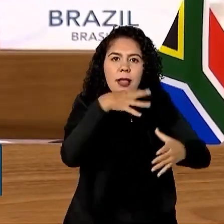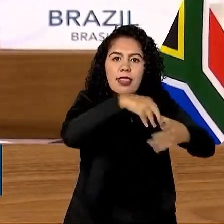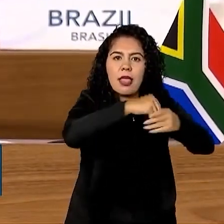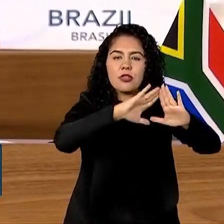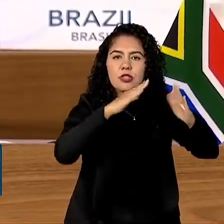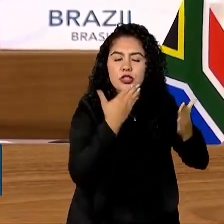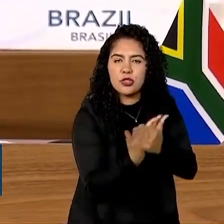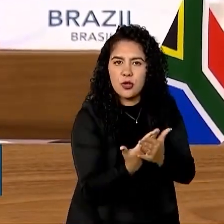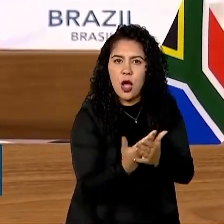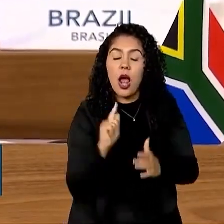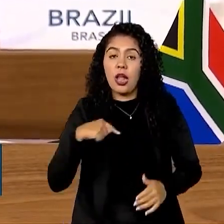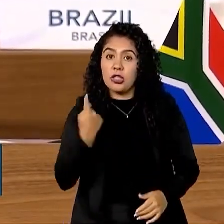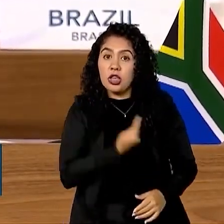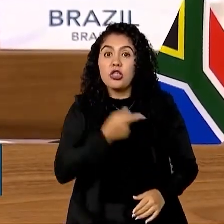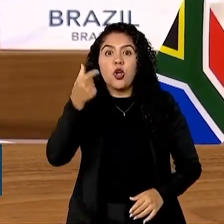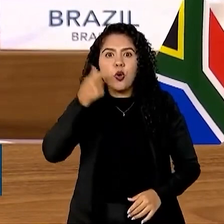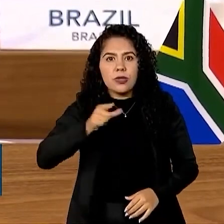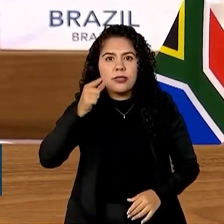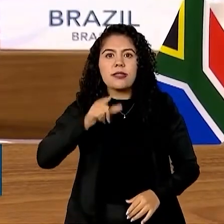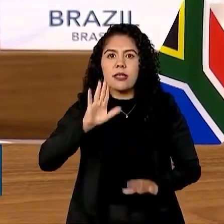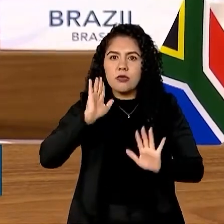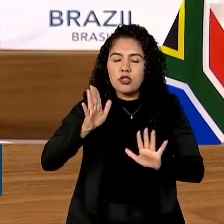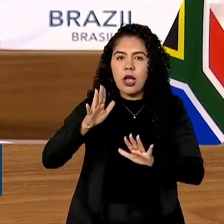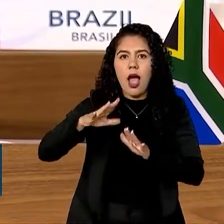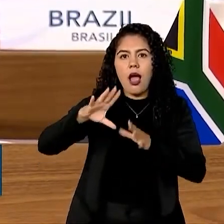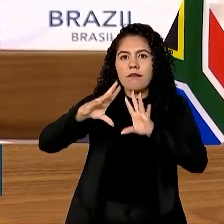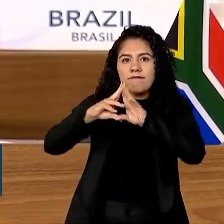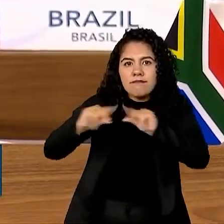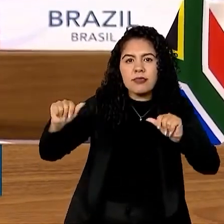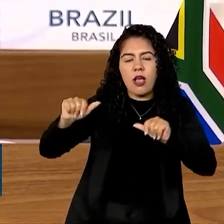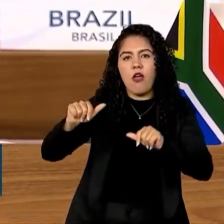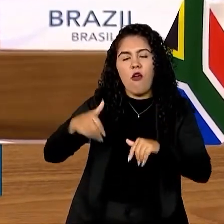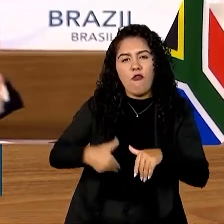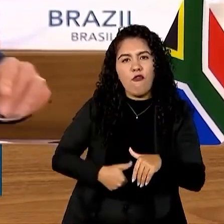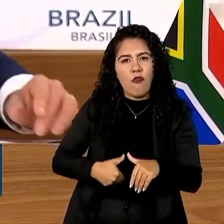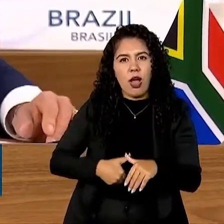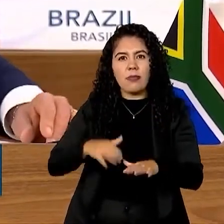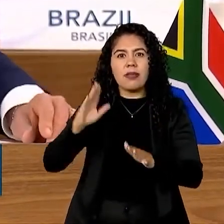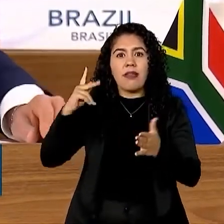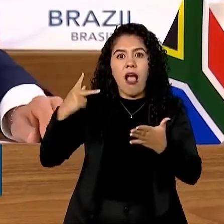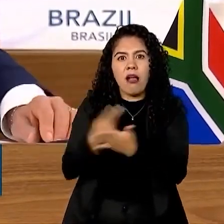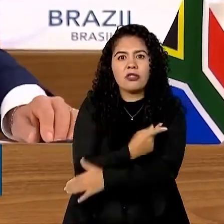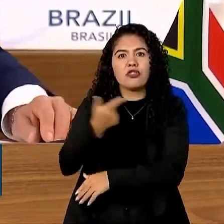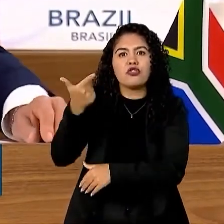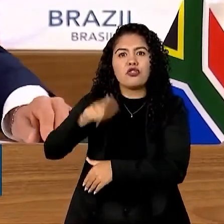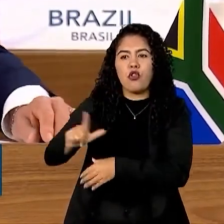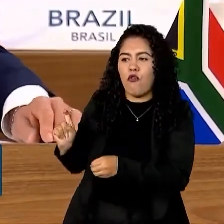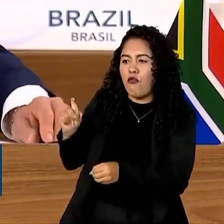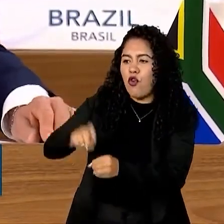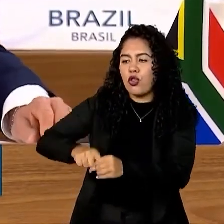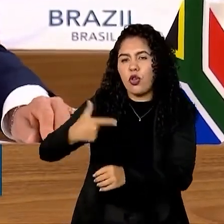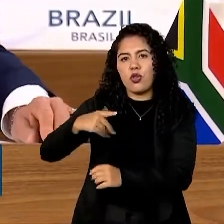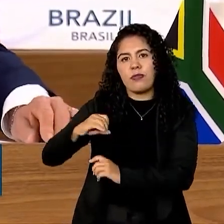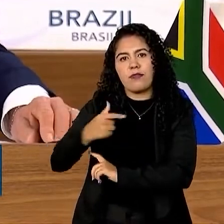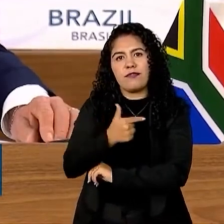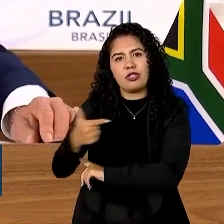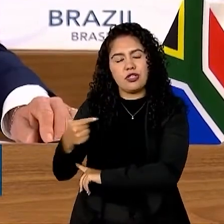da fome da FAO em 2014, para o qual votamos em 2022 em um contexto